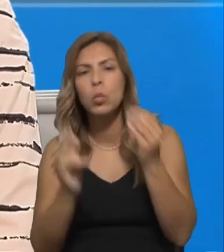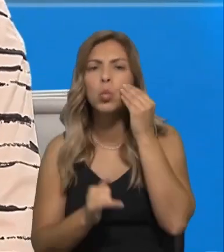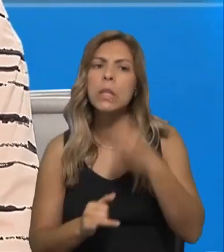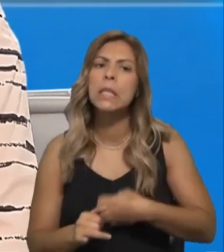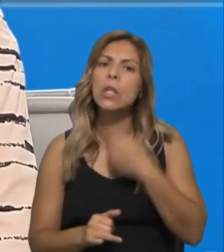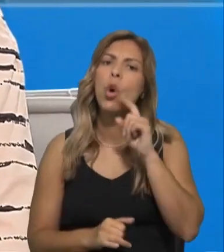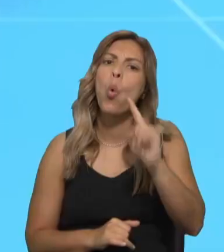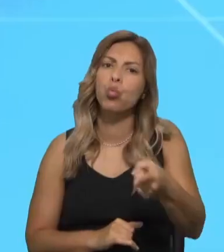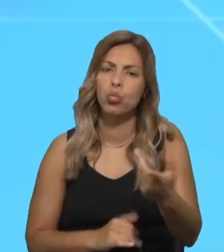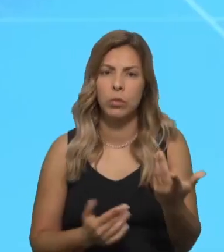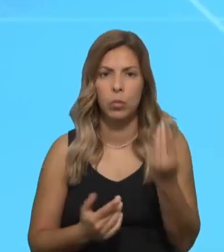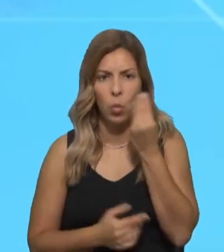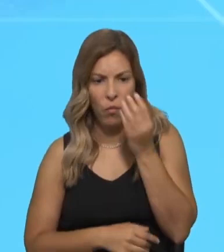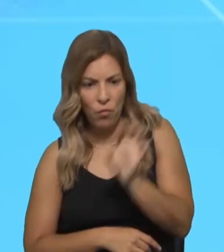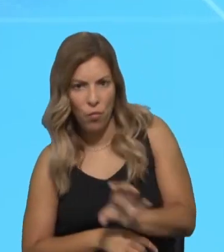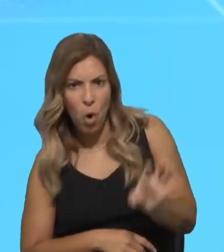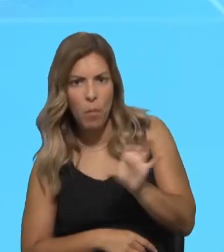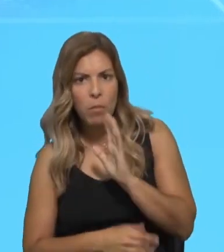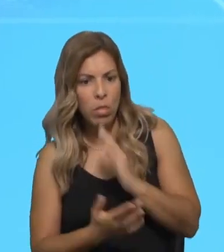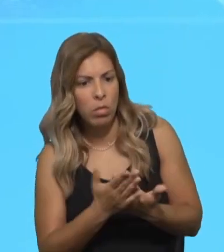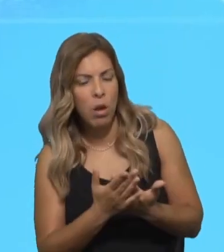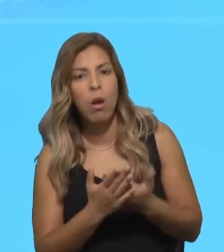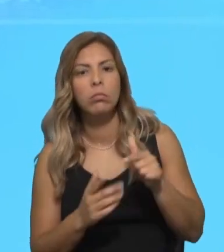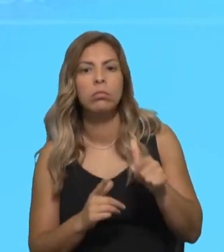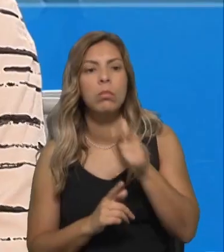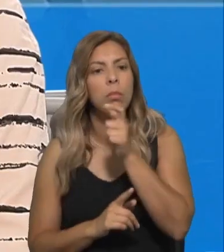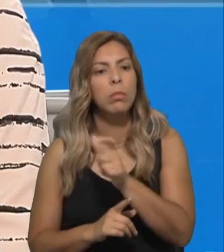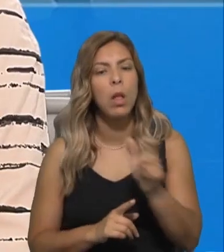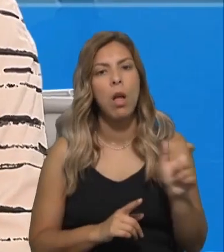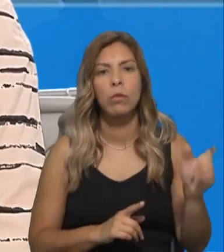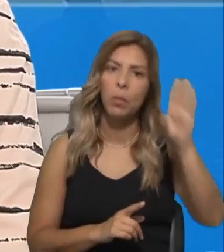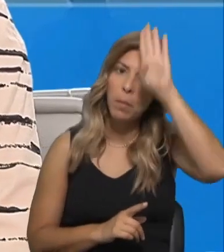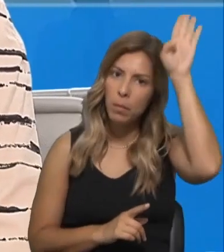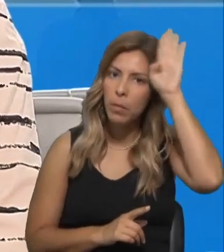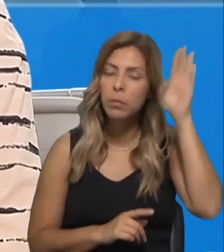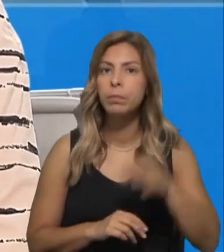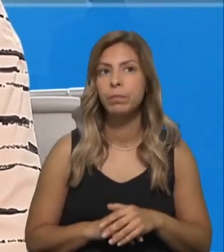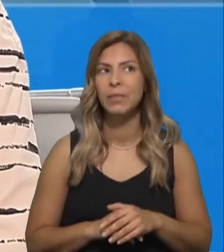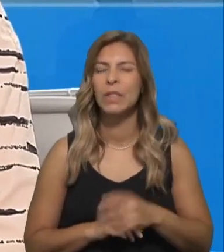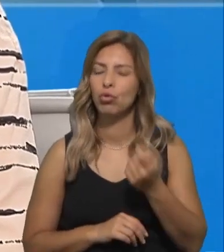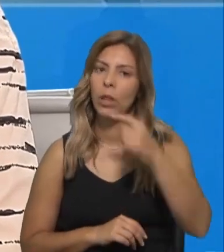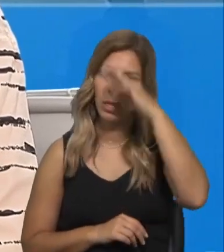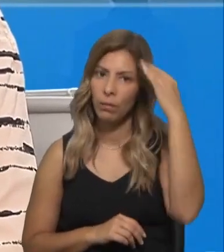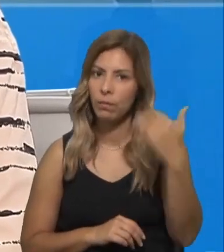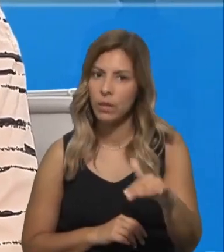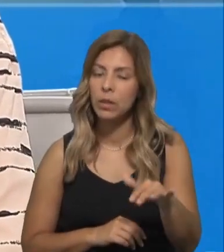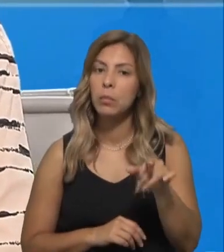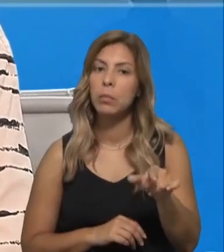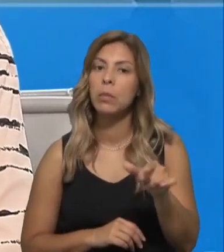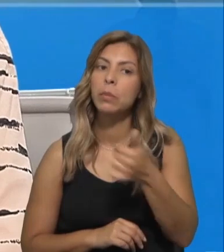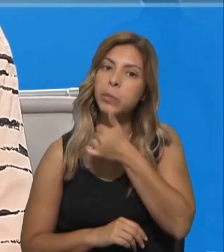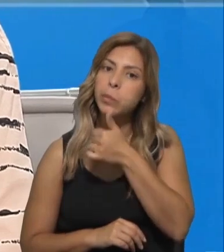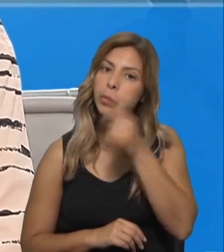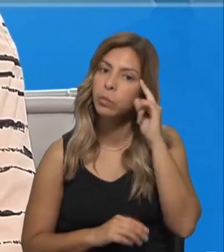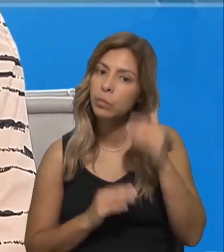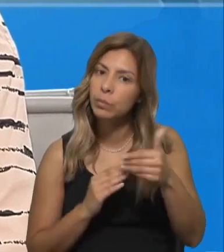é possível implementar estas palavras que o Papa Leão XIV nos pede? É difícil, claro, mas eu acho que isso é muito definidor dele próprio, porque ele é conhecido como